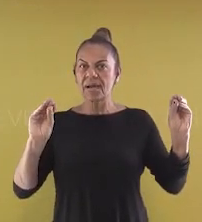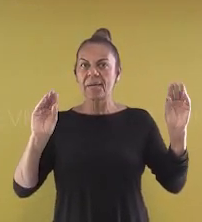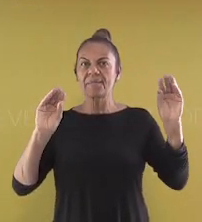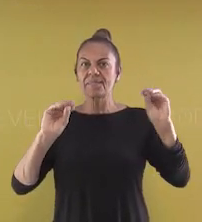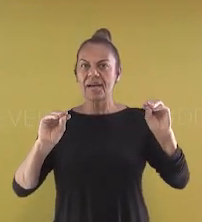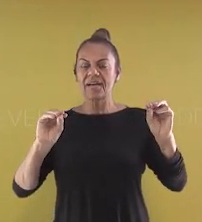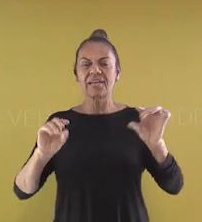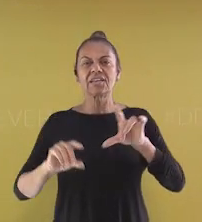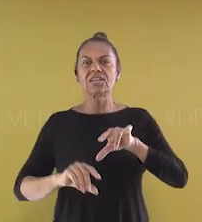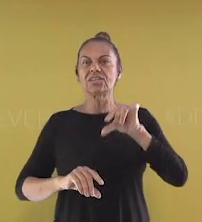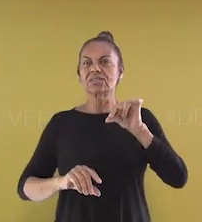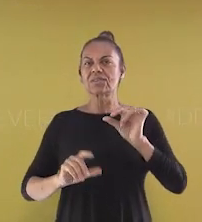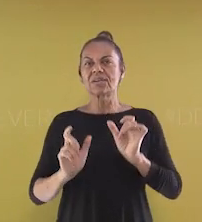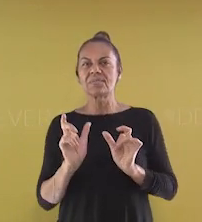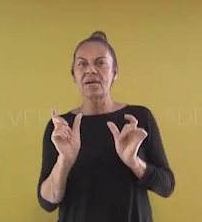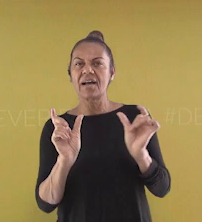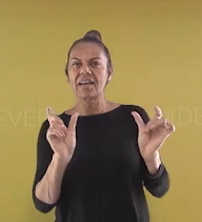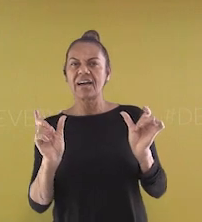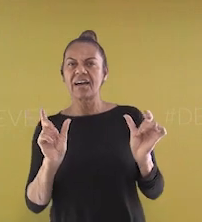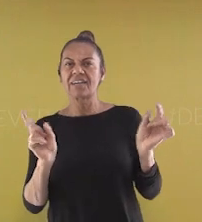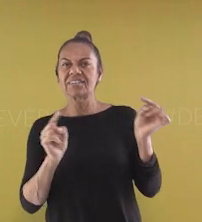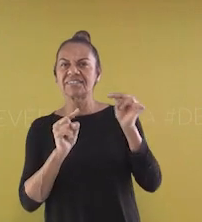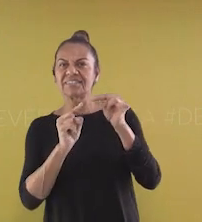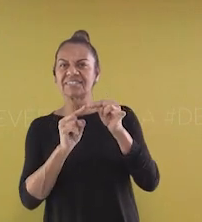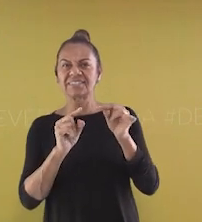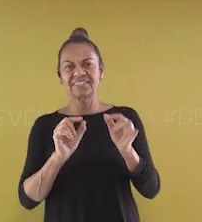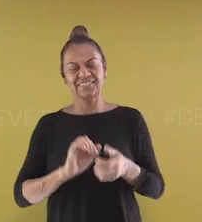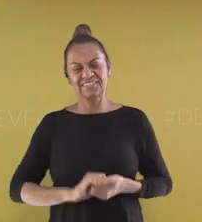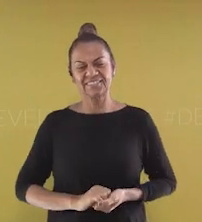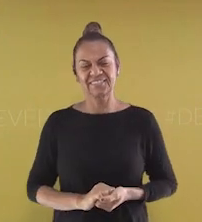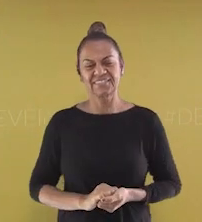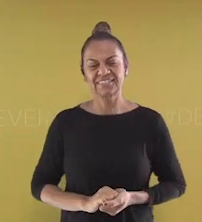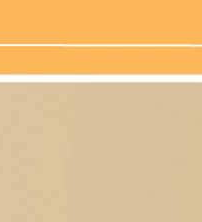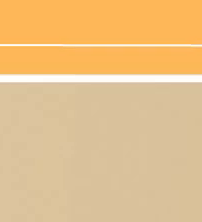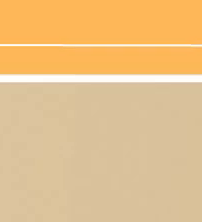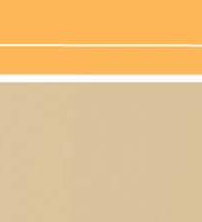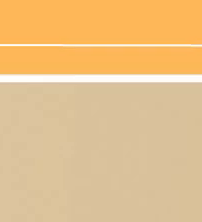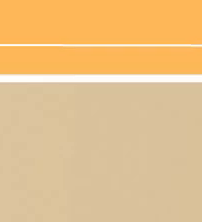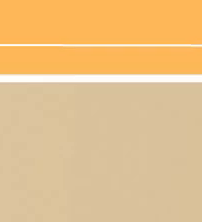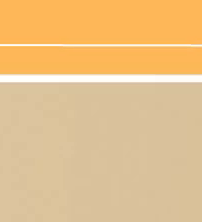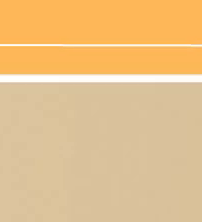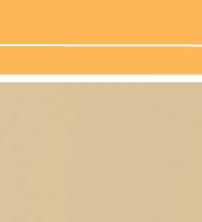pontinho, e pontinho, pontinho, pontinho. Complete aí a frase.